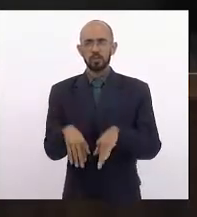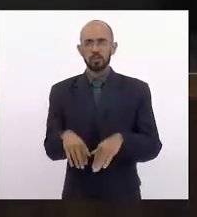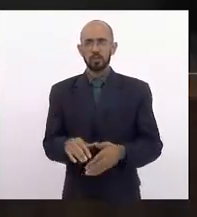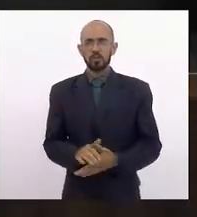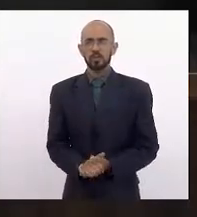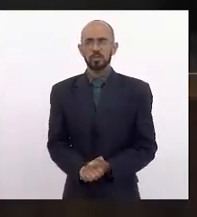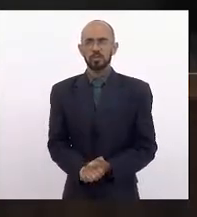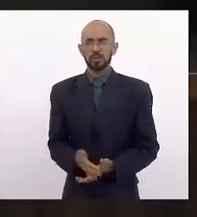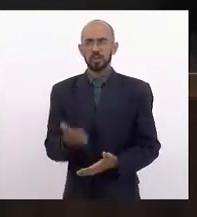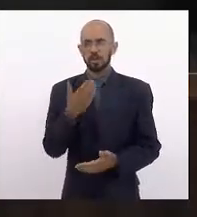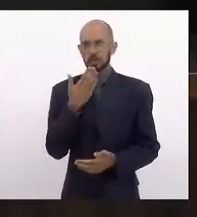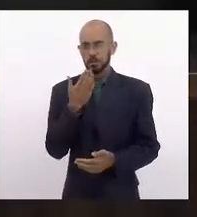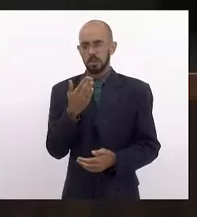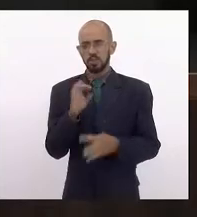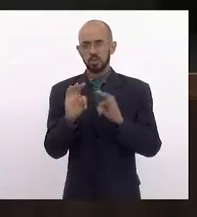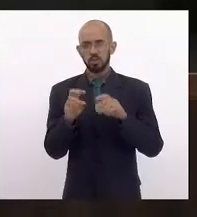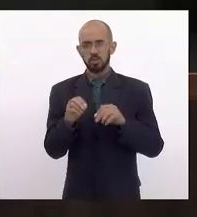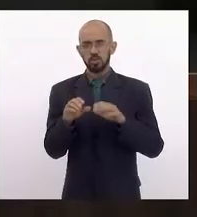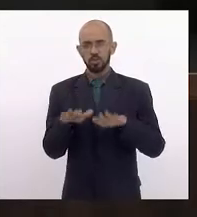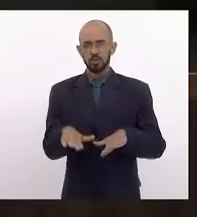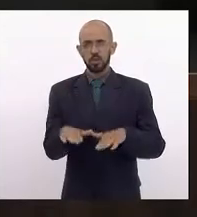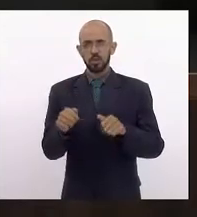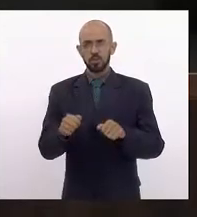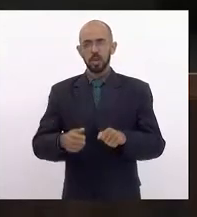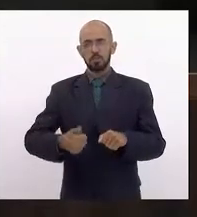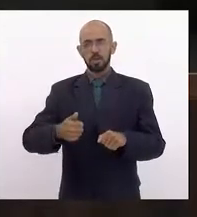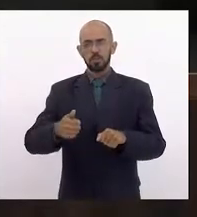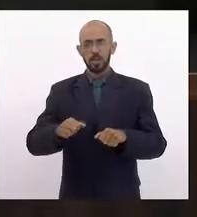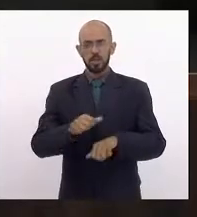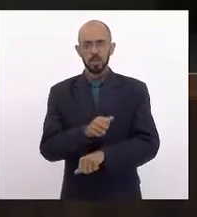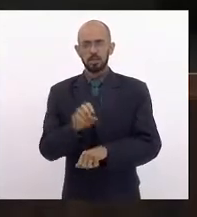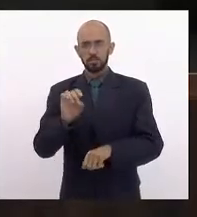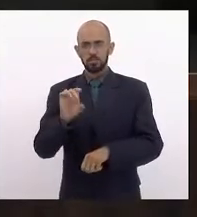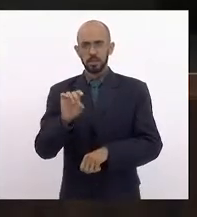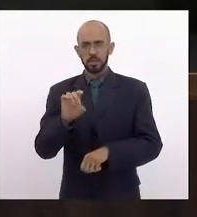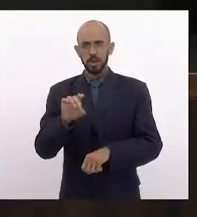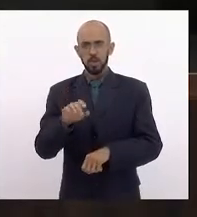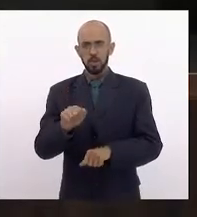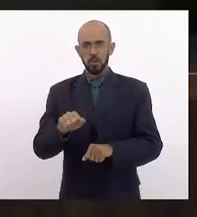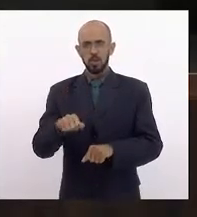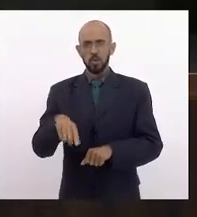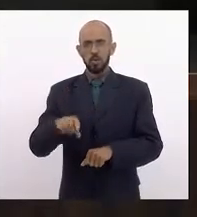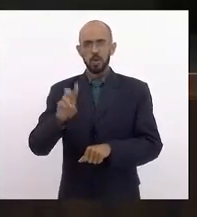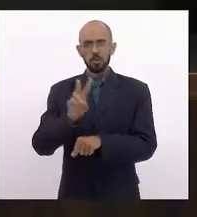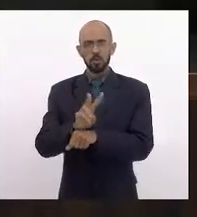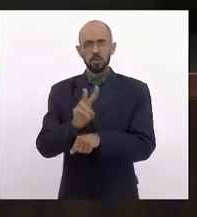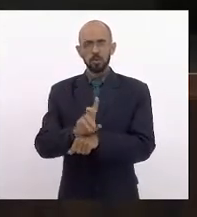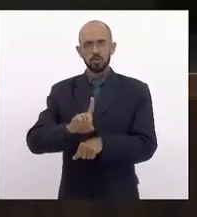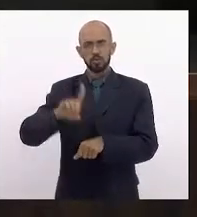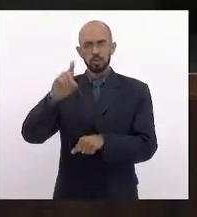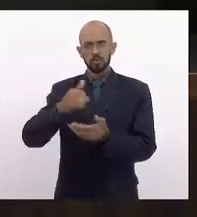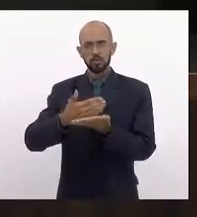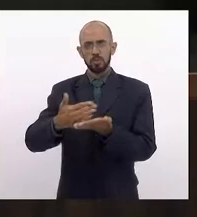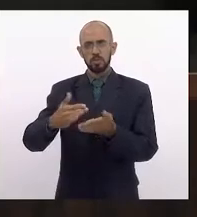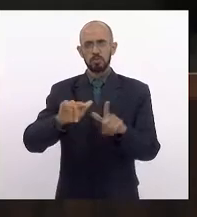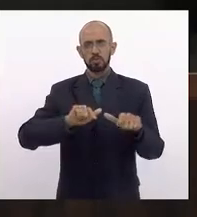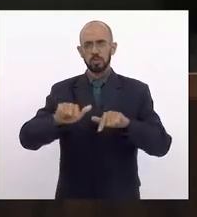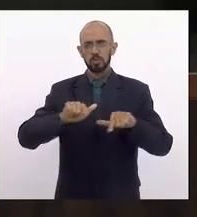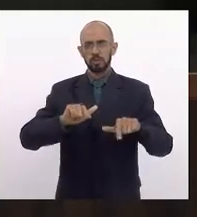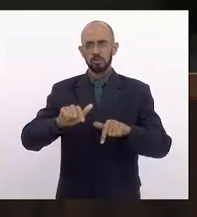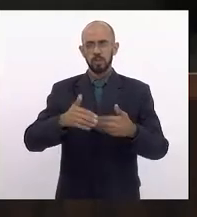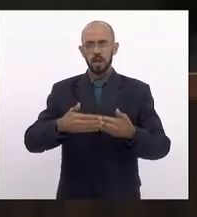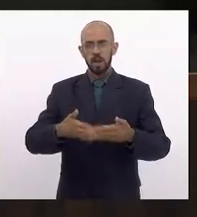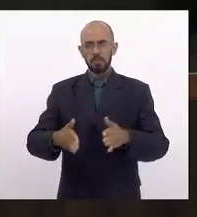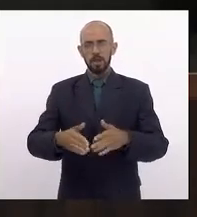convoca a todos para a primeira sessão extraordinária havendo número legal sob a proteção de Deus iniciamos os nossos trabalhos sabe é a